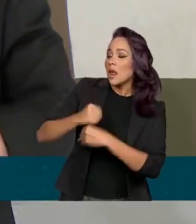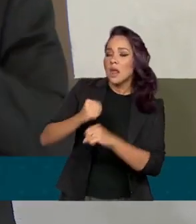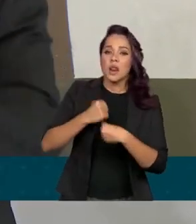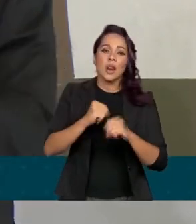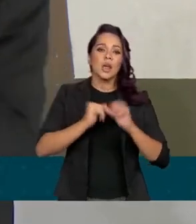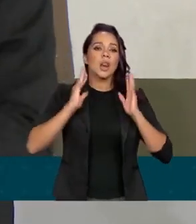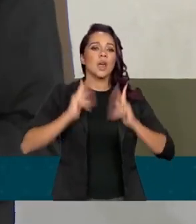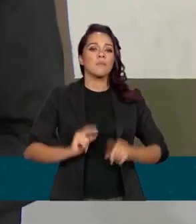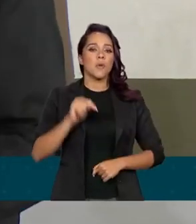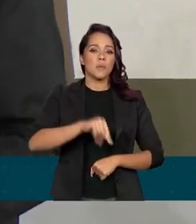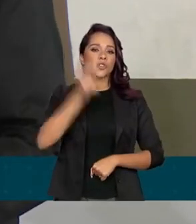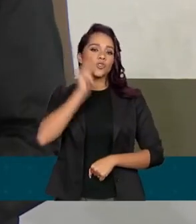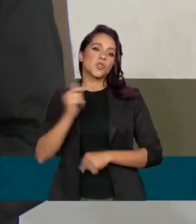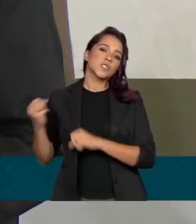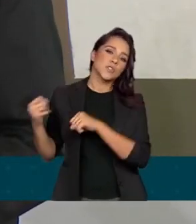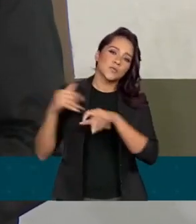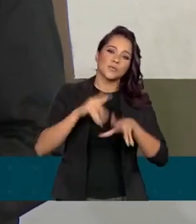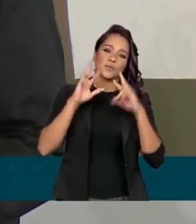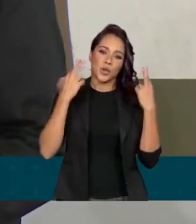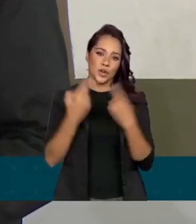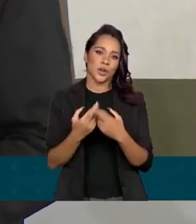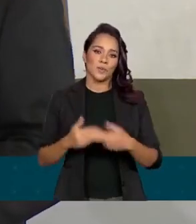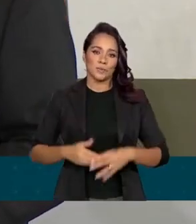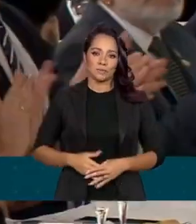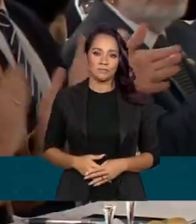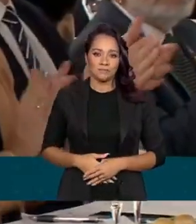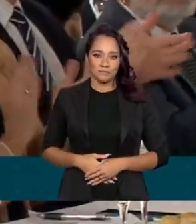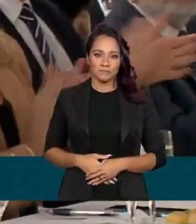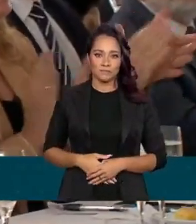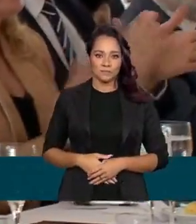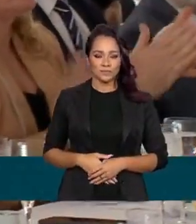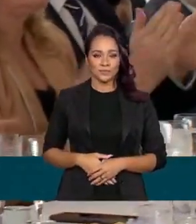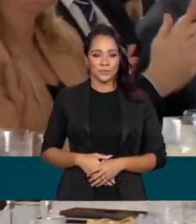aqui para que a gente pudesse se reunir.